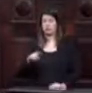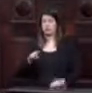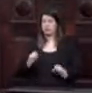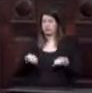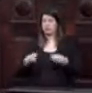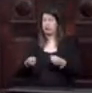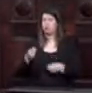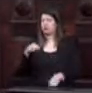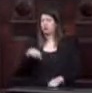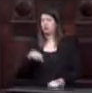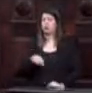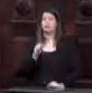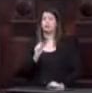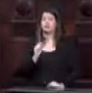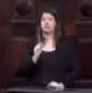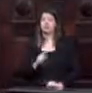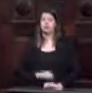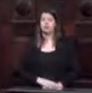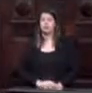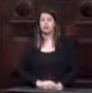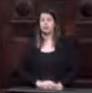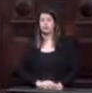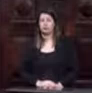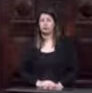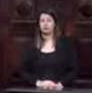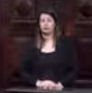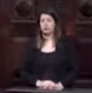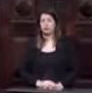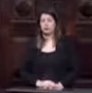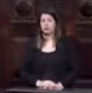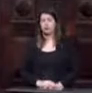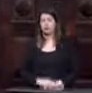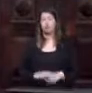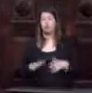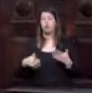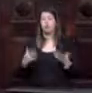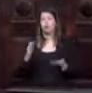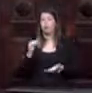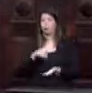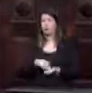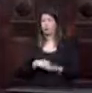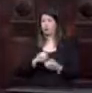aqui que qual foi o último ano